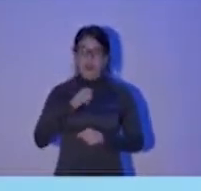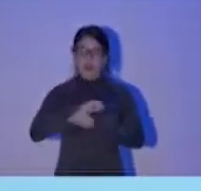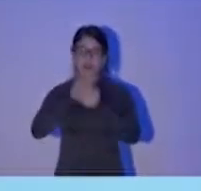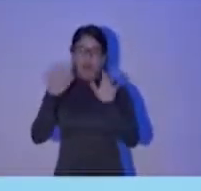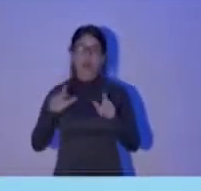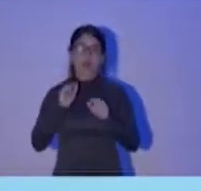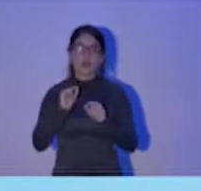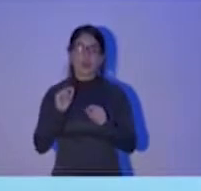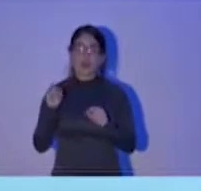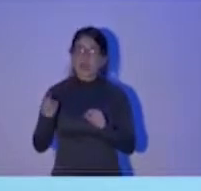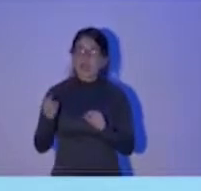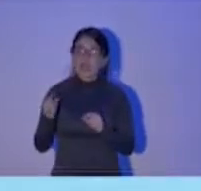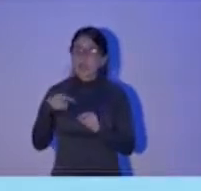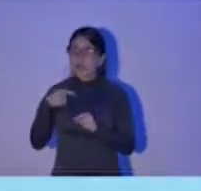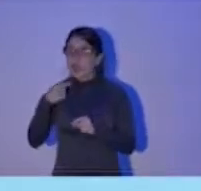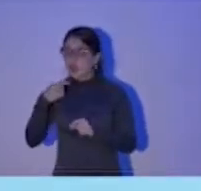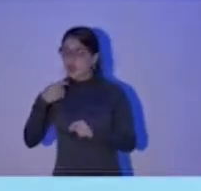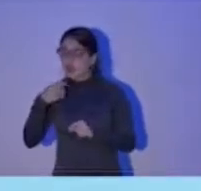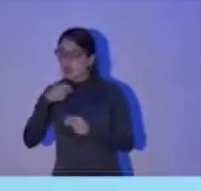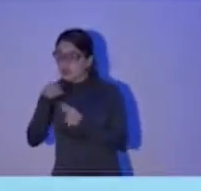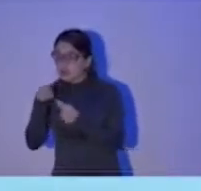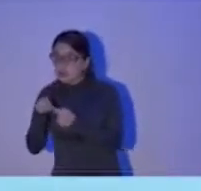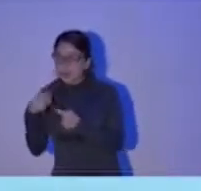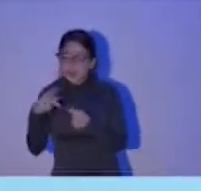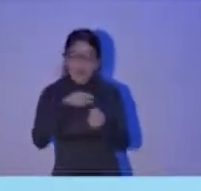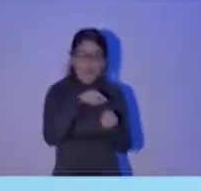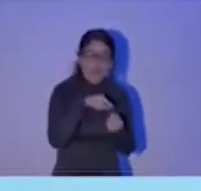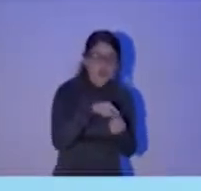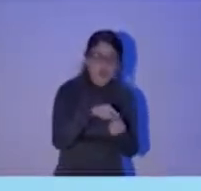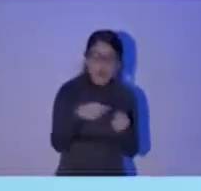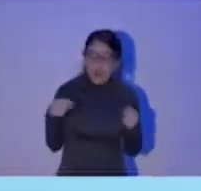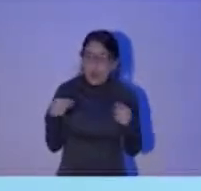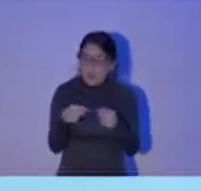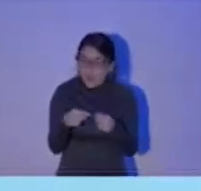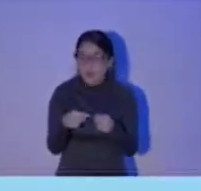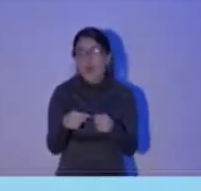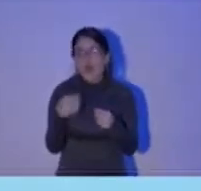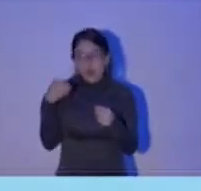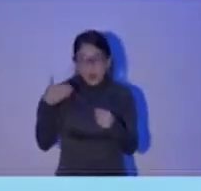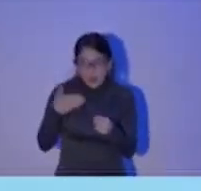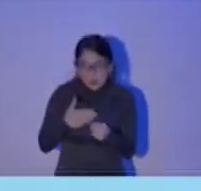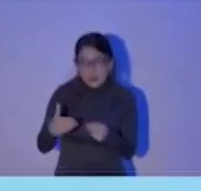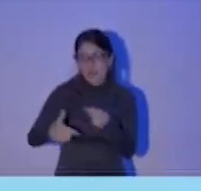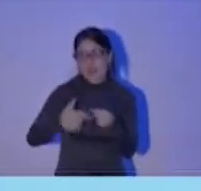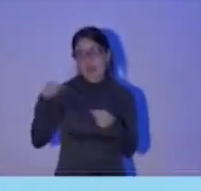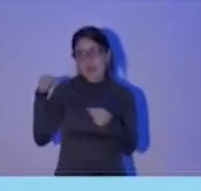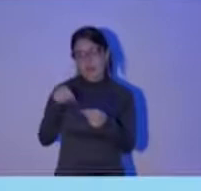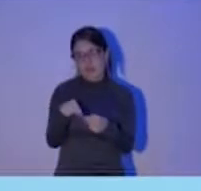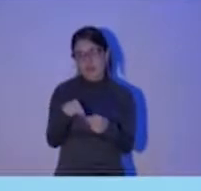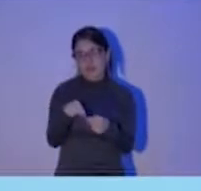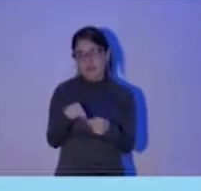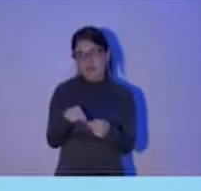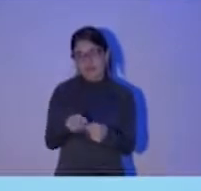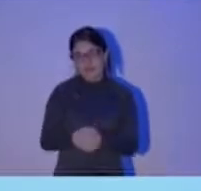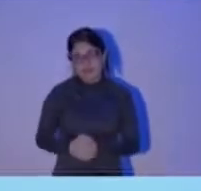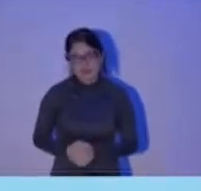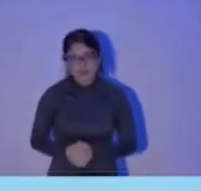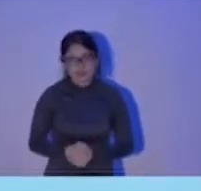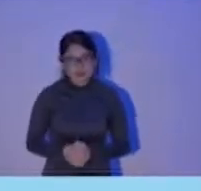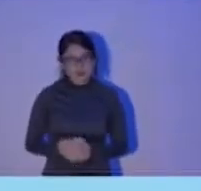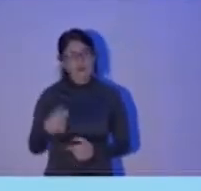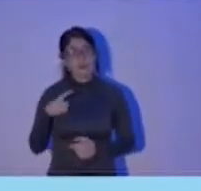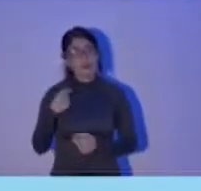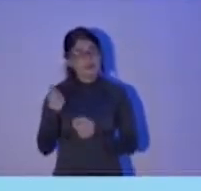que consideramos essenciais. Então, nós temos tudo para que esse trabalho fortaleça cada vez mais. Nós temos agora um desafio para